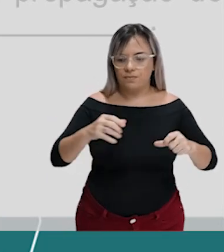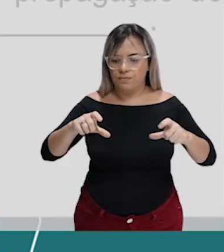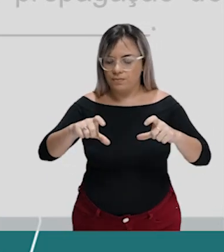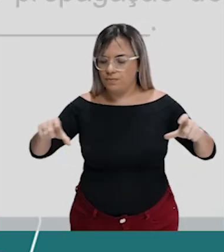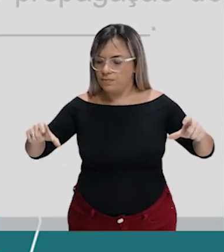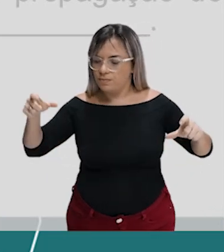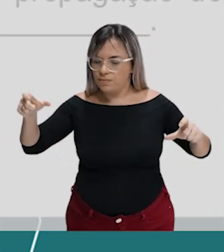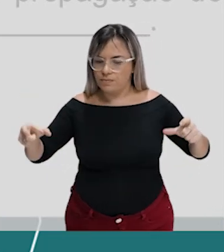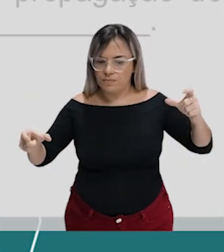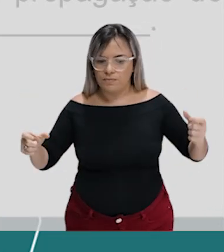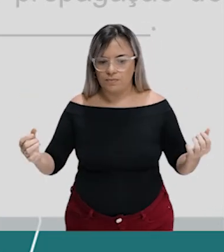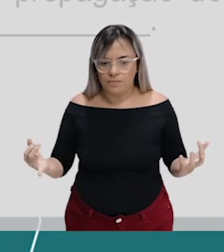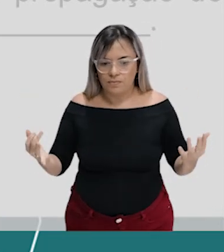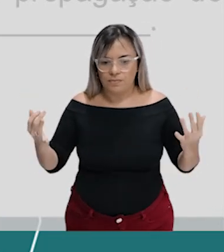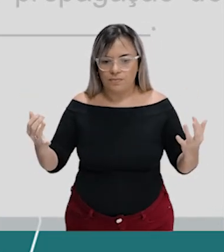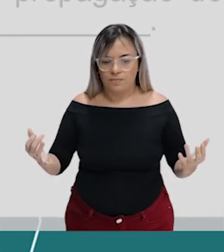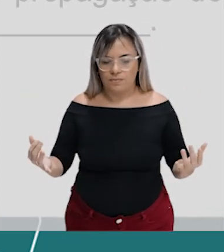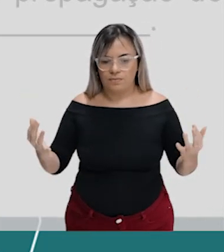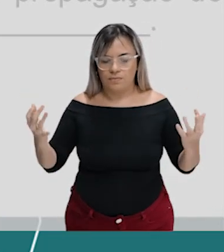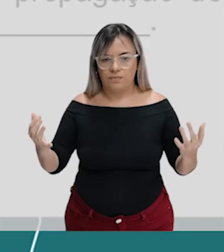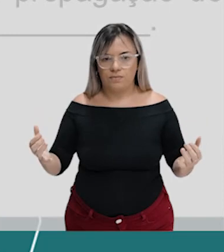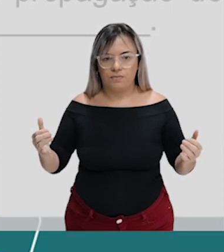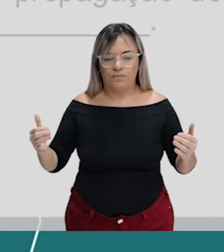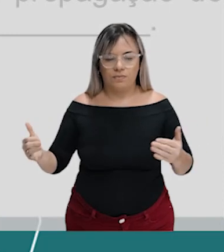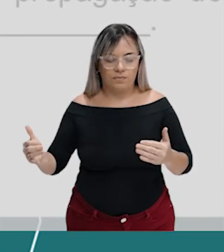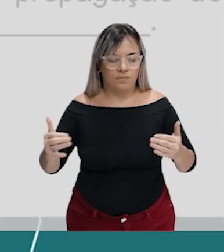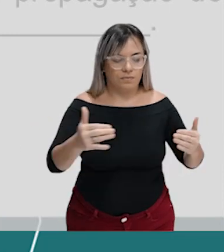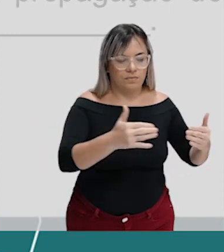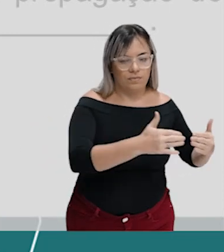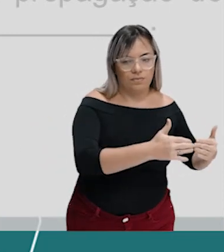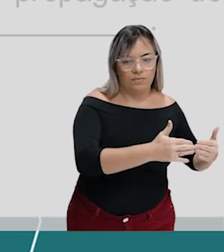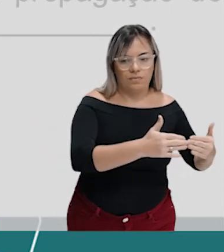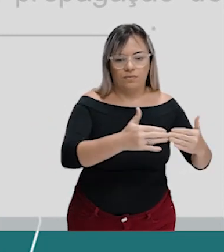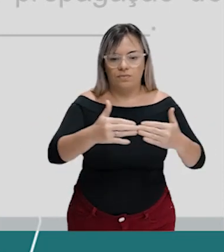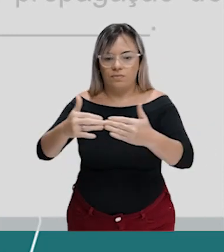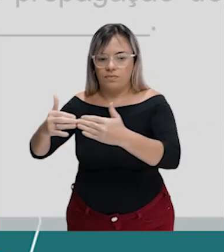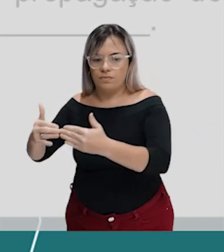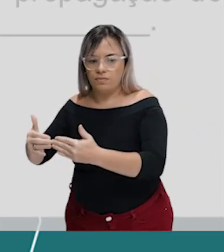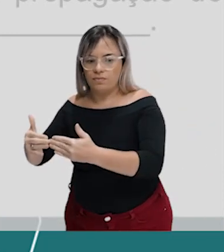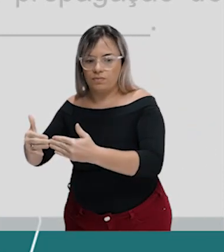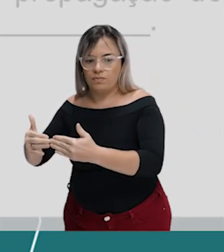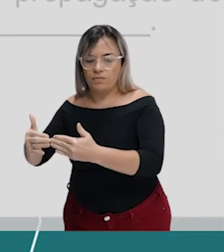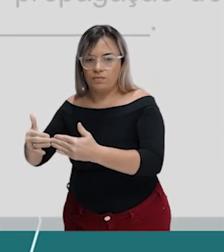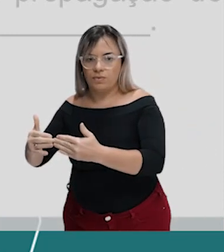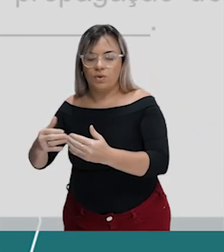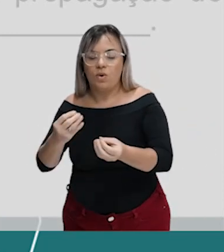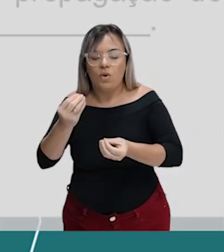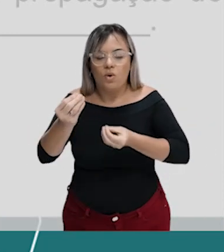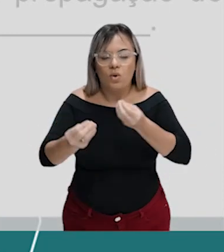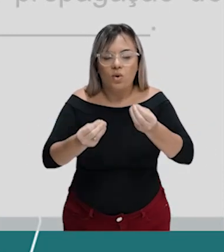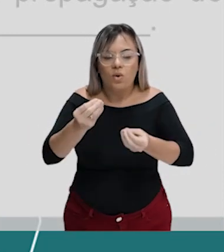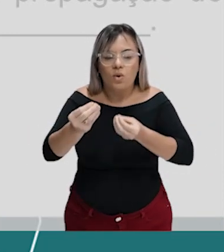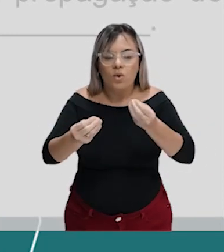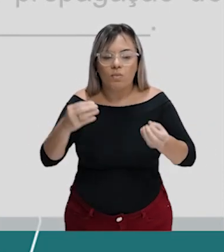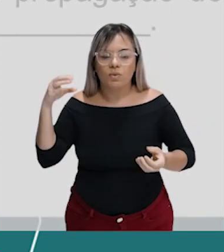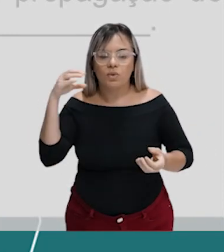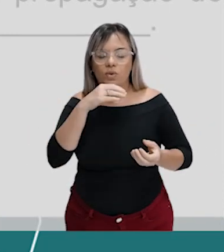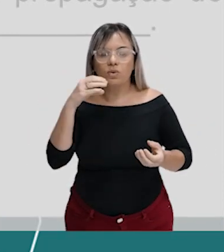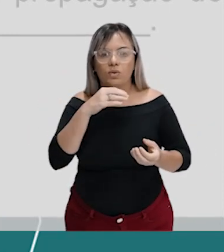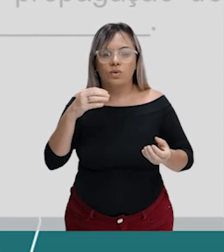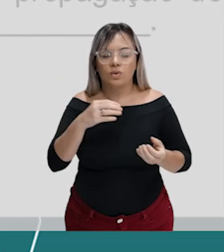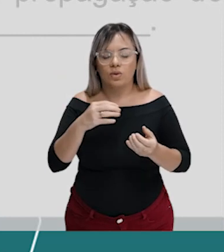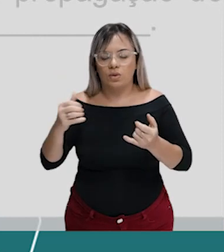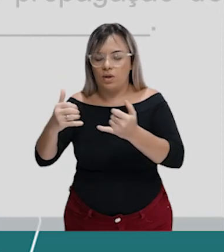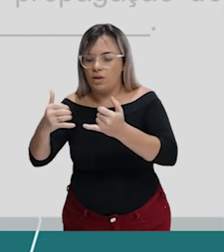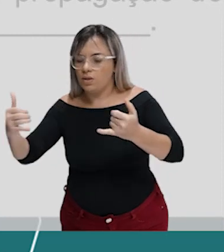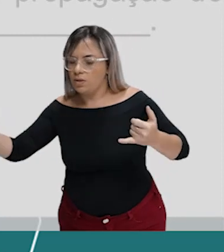a propagação do calor se dá para a outra extremidade por. Aí tem os espaços. Então, nas alternativas